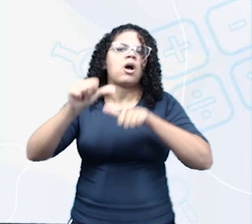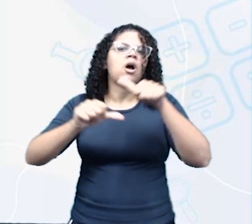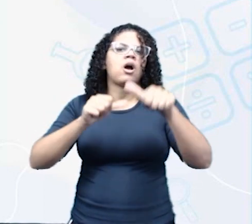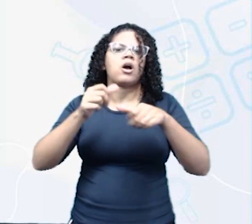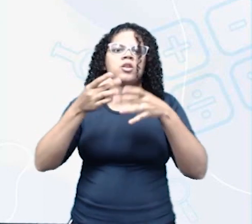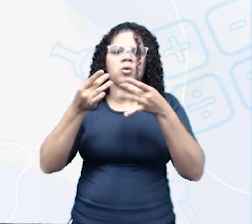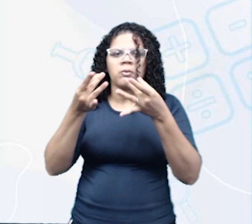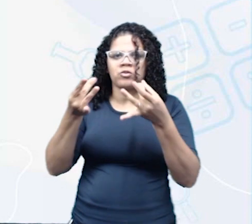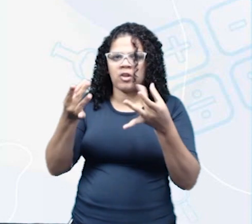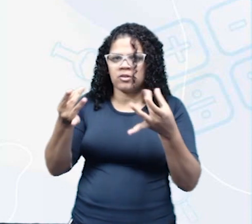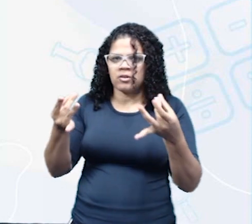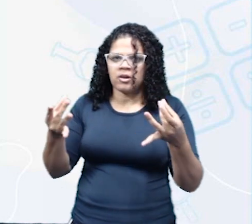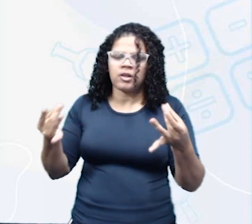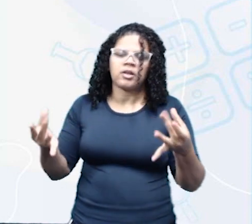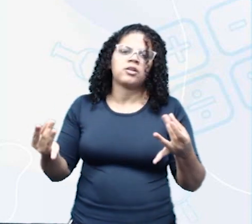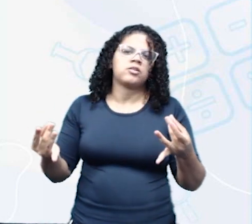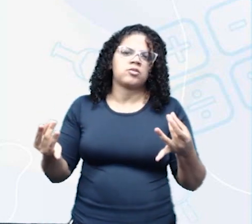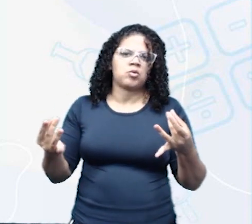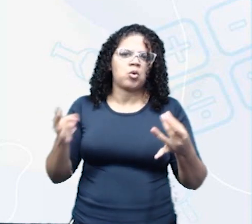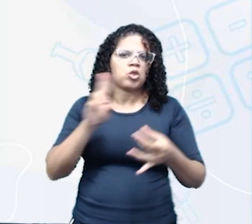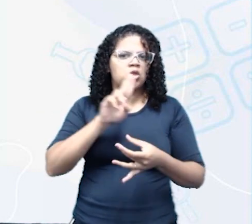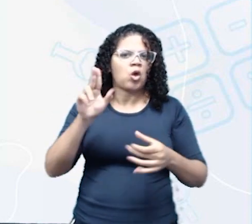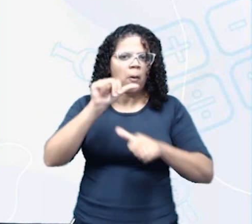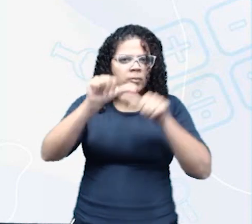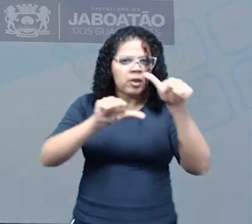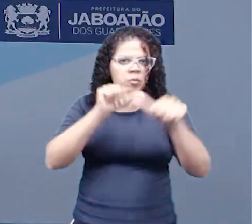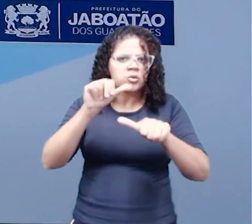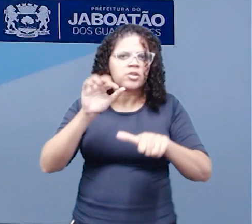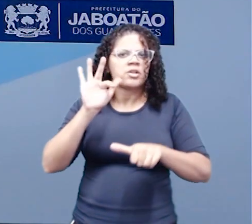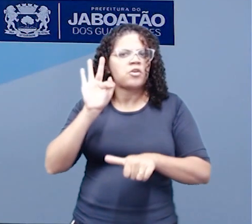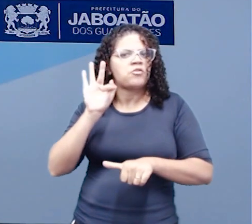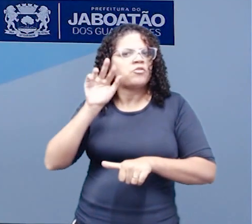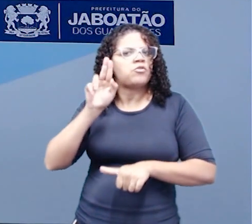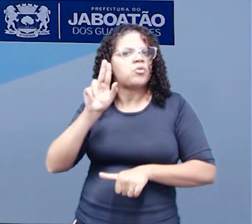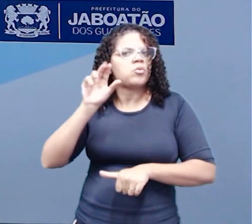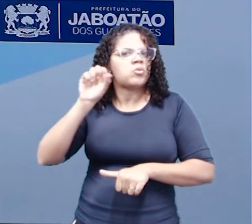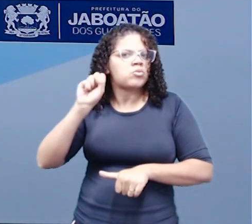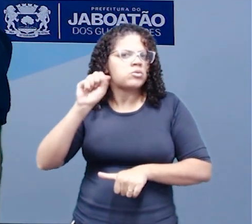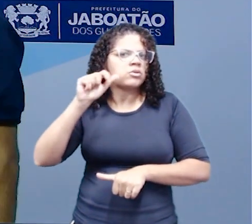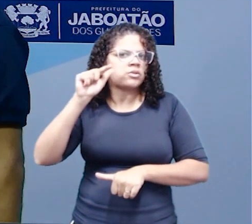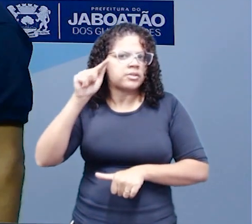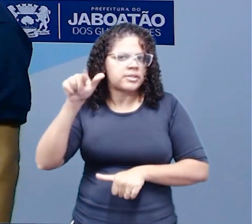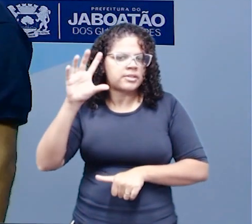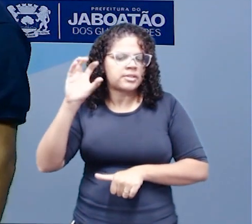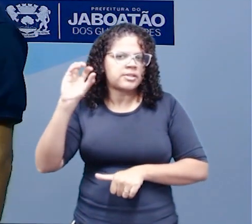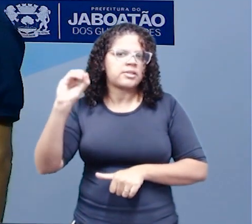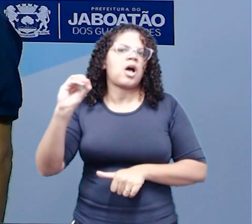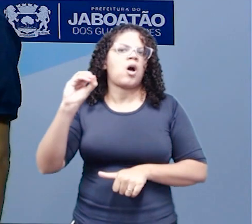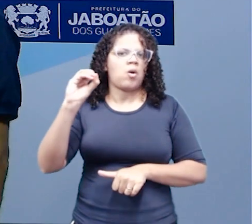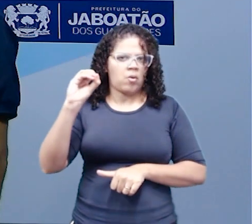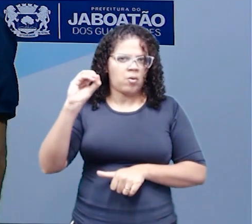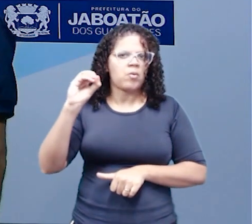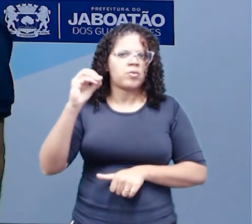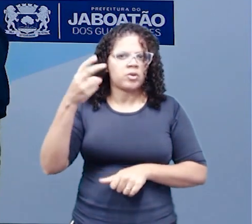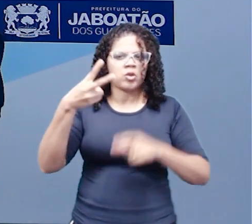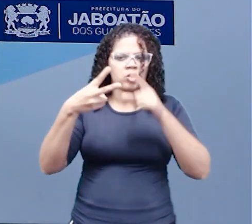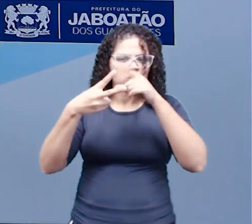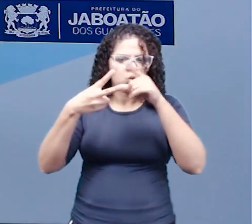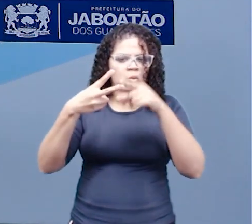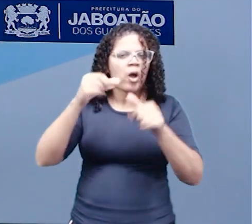um processo de fusão, que a gente chama. Então, nessa imagem, a gente já tem dois estados físicos, duas mudanças de estado